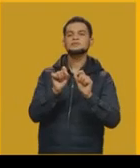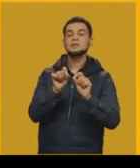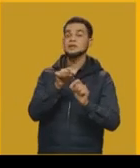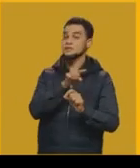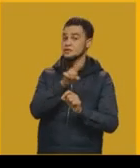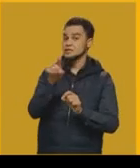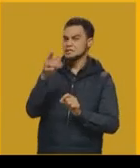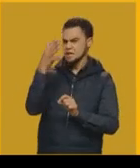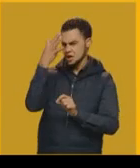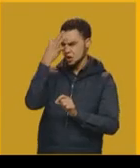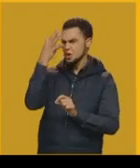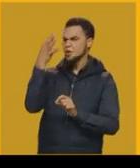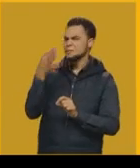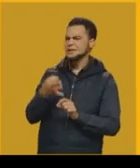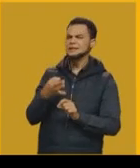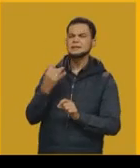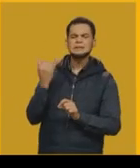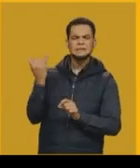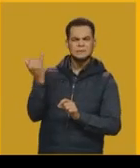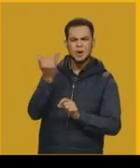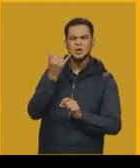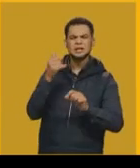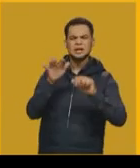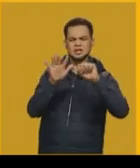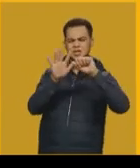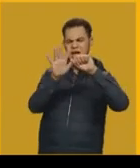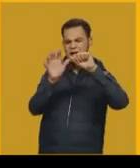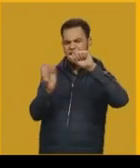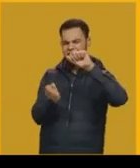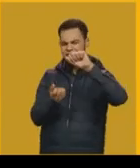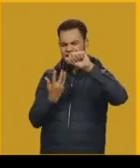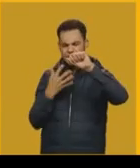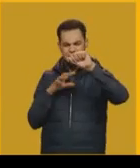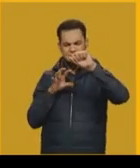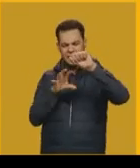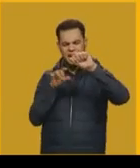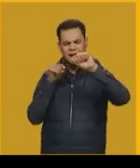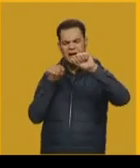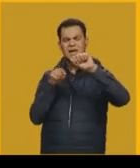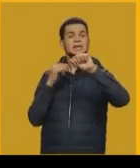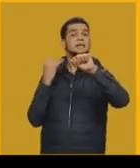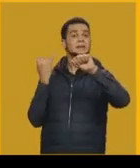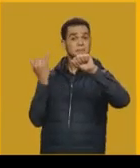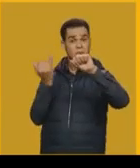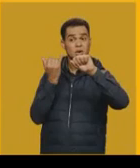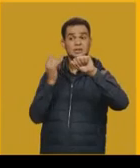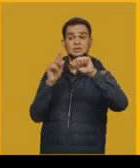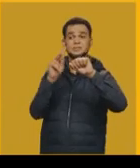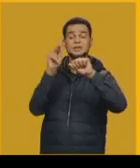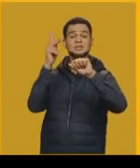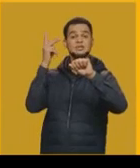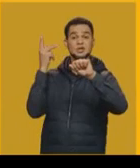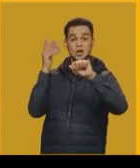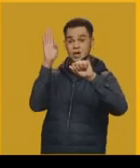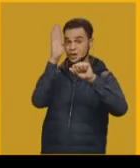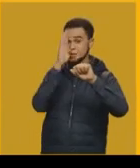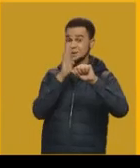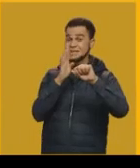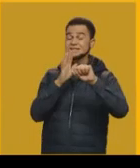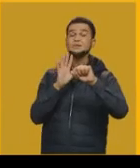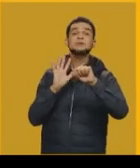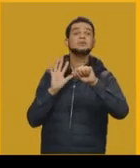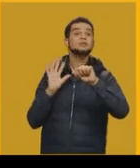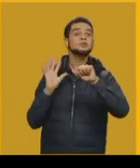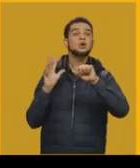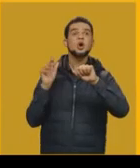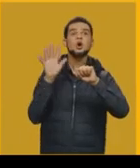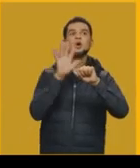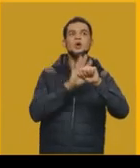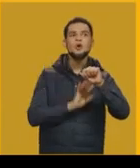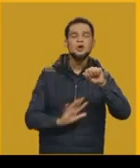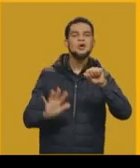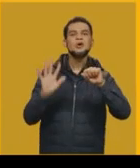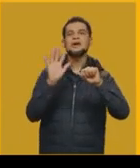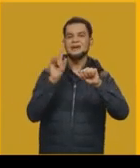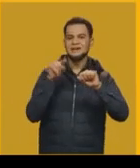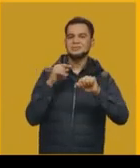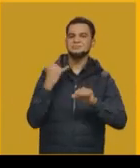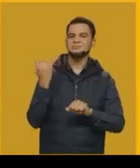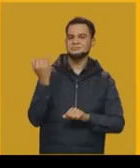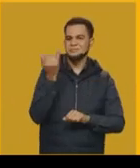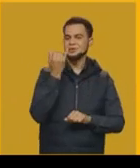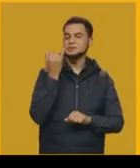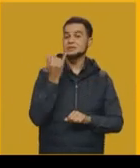importância desse continente, não só para a história do Brasil, mas como também para a história de toda a humanidade, né? Que nós